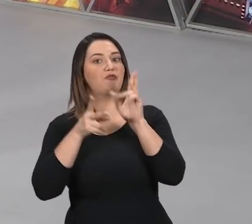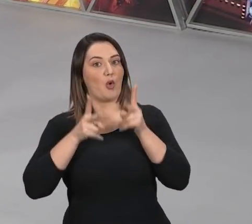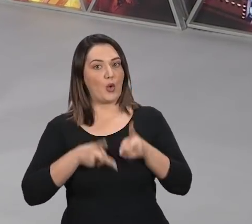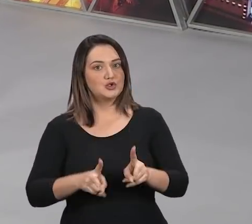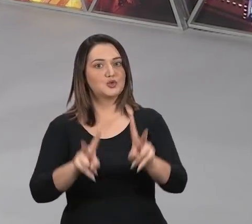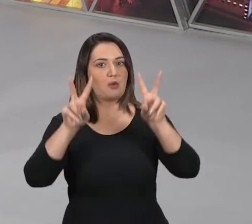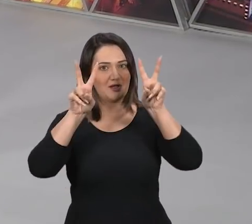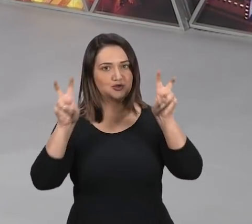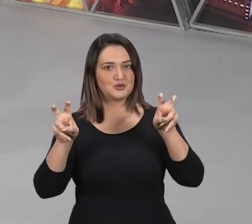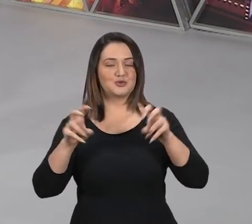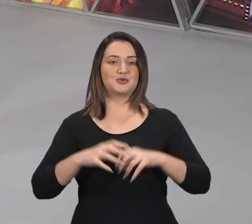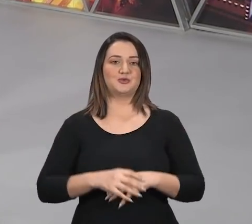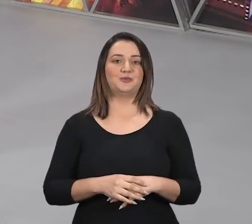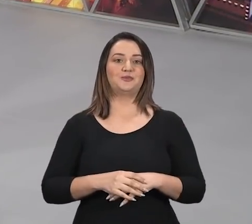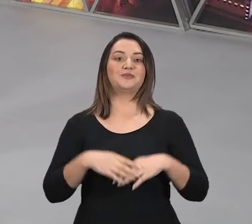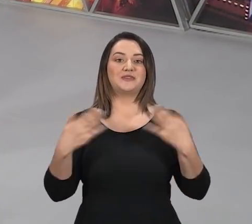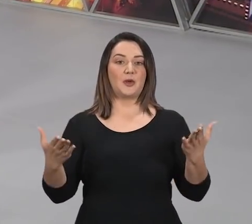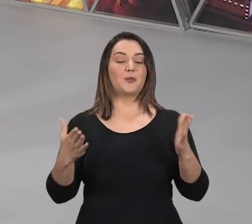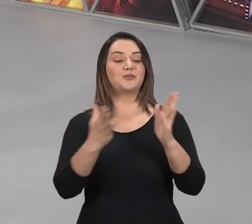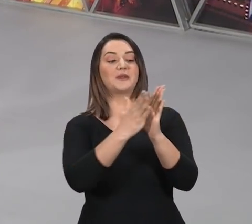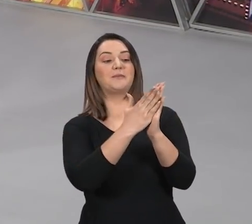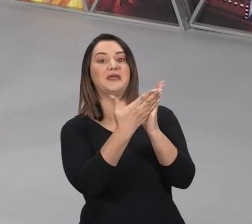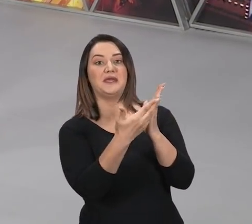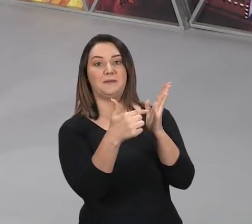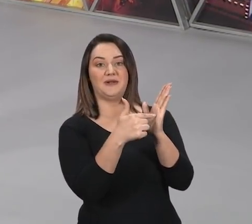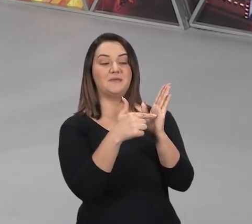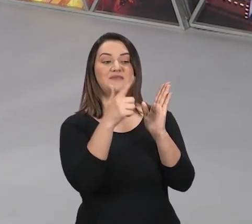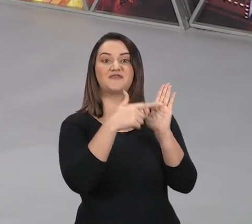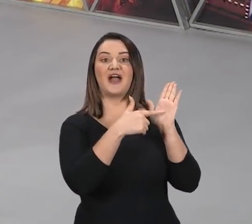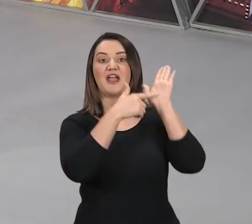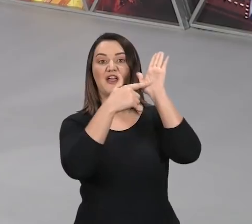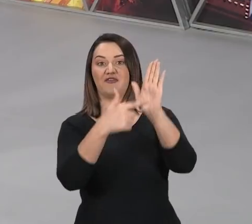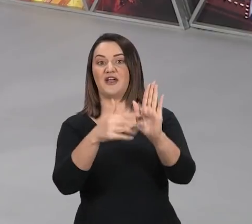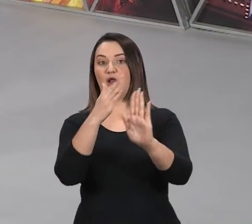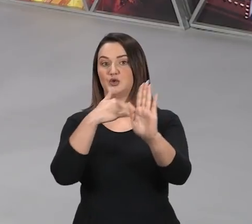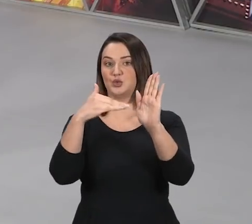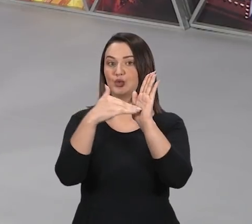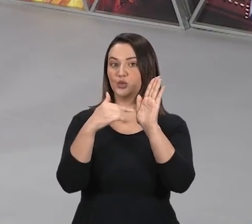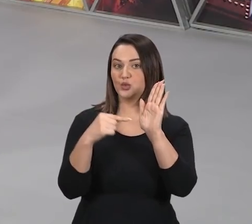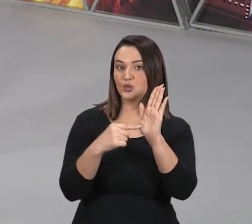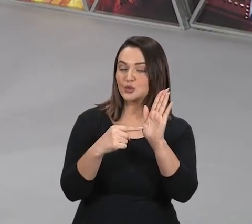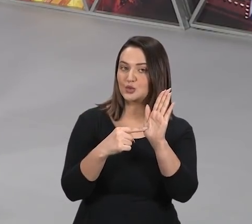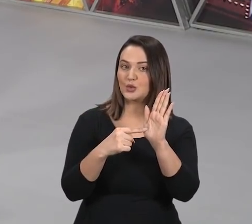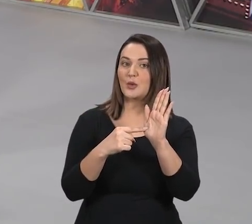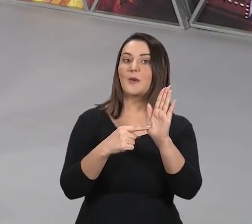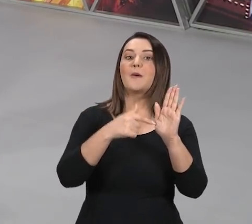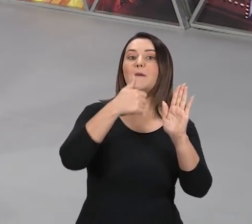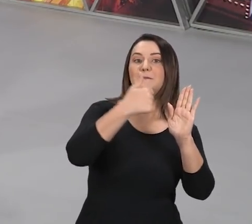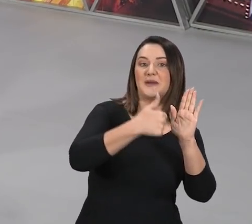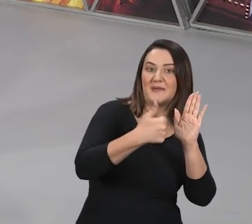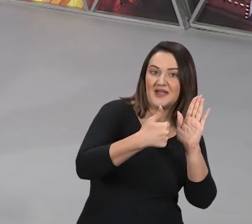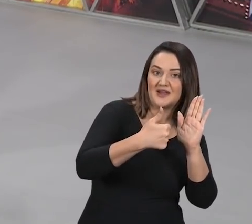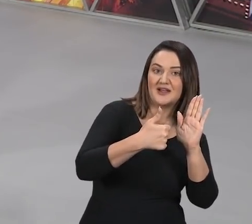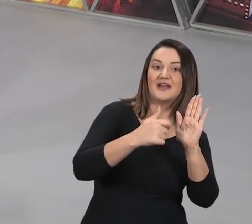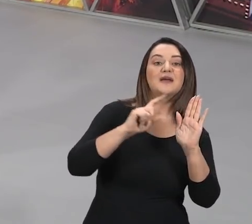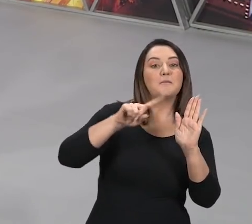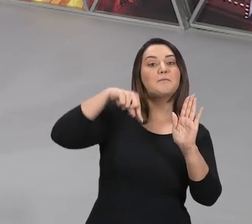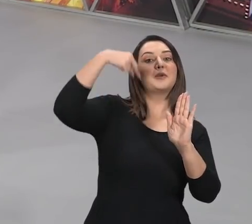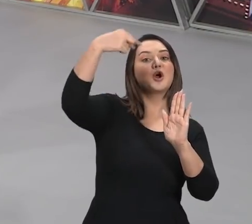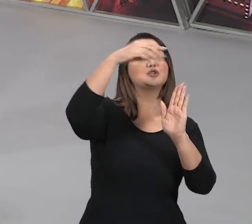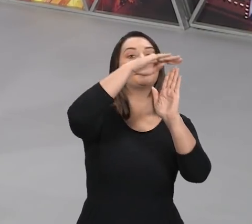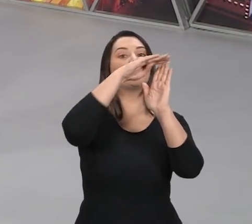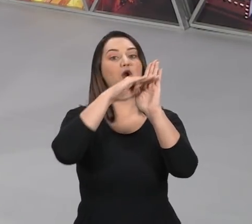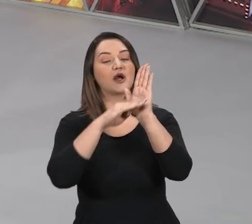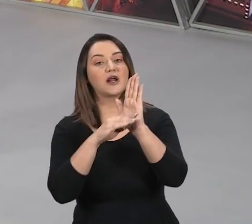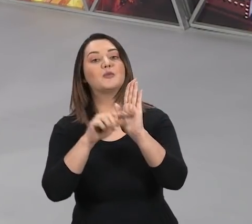de hoje. Então eu vou voltar no próximo programa e vou continuar esse assunto. Então vai ser o livro que revela tudo, que é o tema de